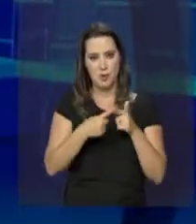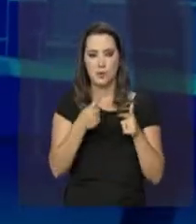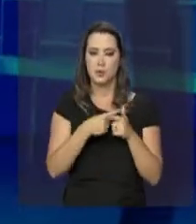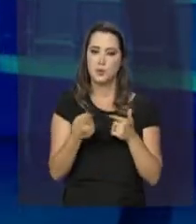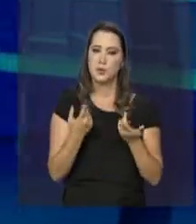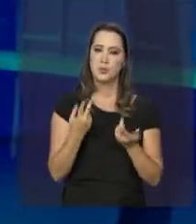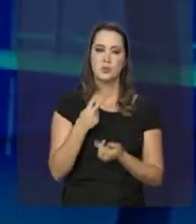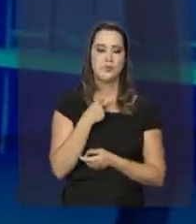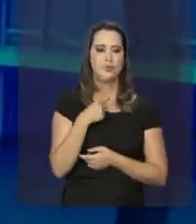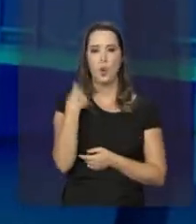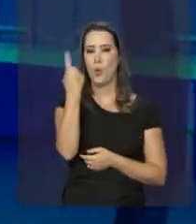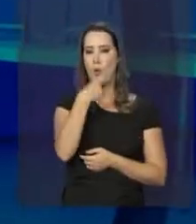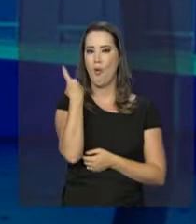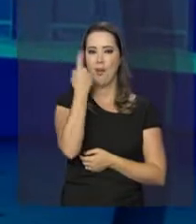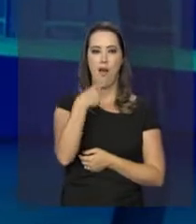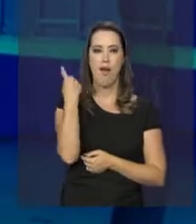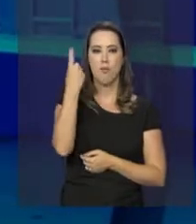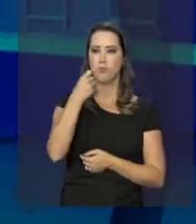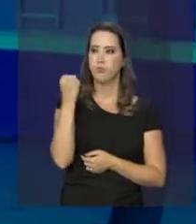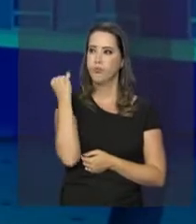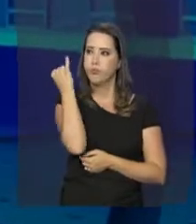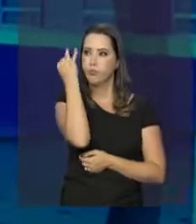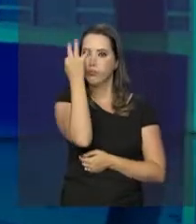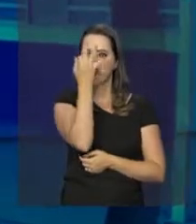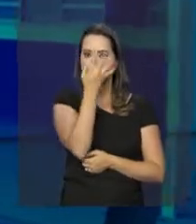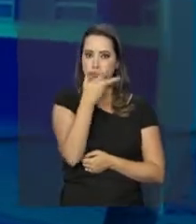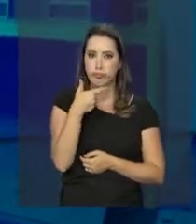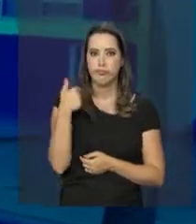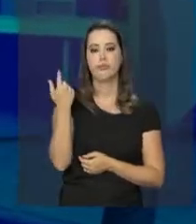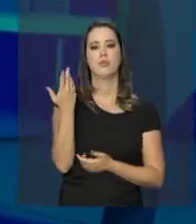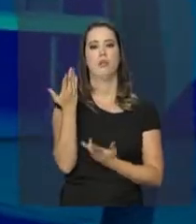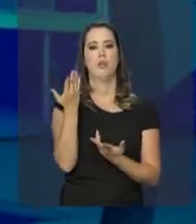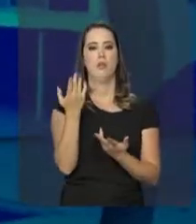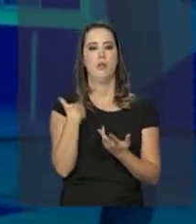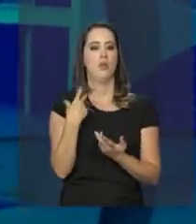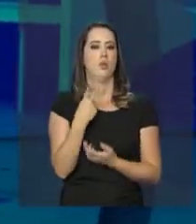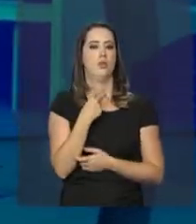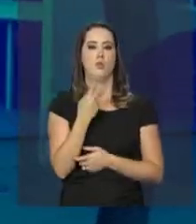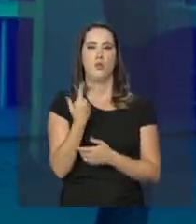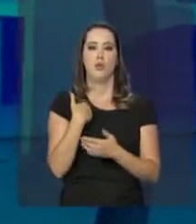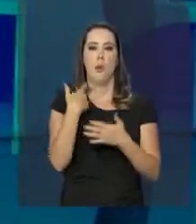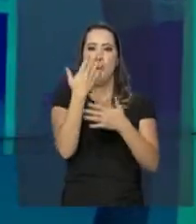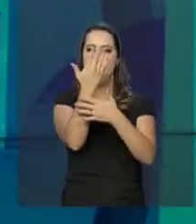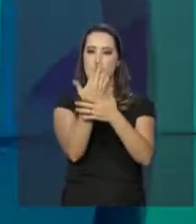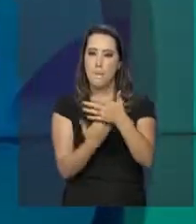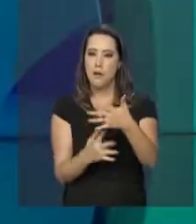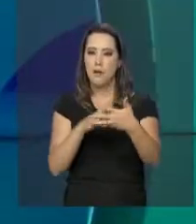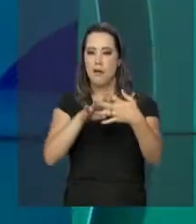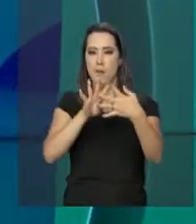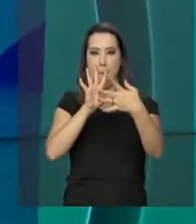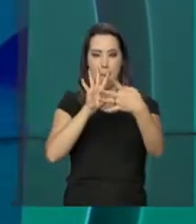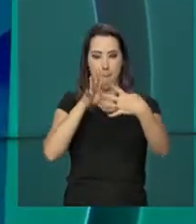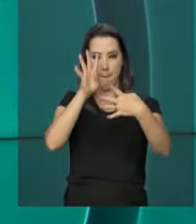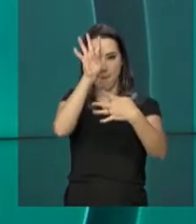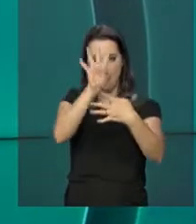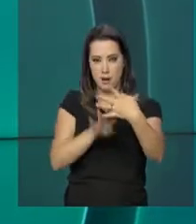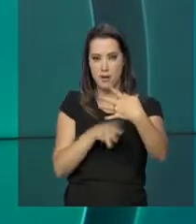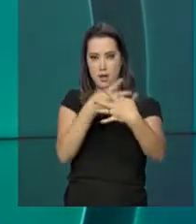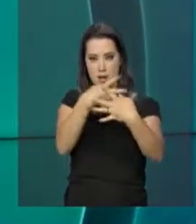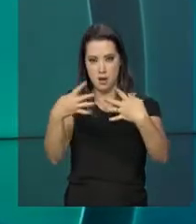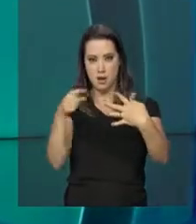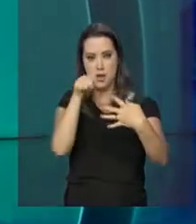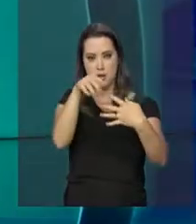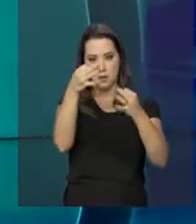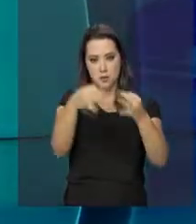desrespeito a jornada de trabalho dos motoristas como por exemplo com o não preenchimento da planilha obrigatória com o horário de trabalho do